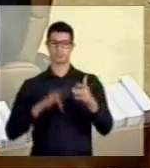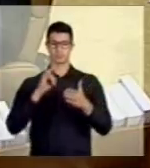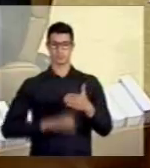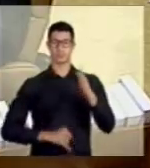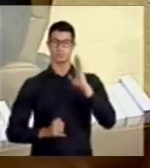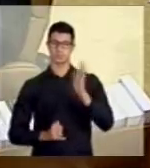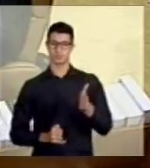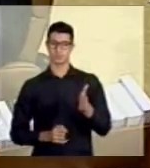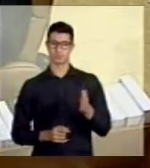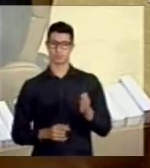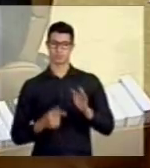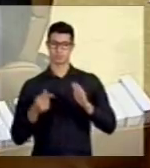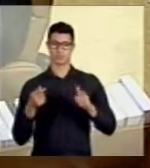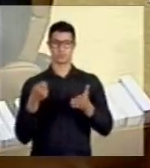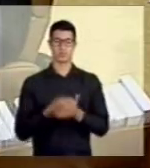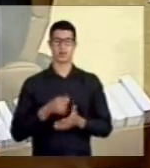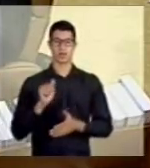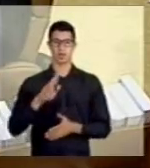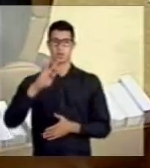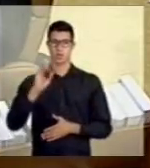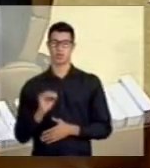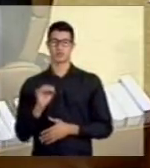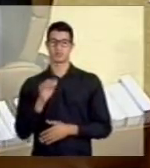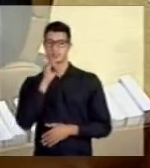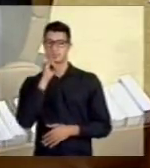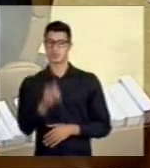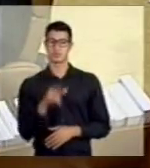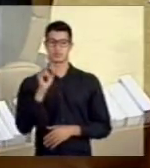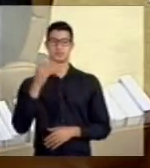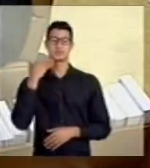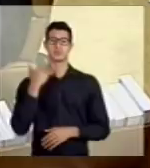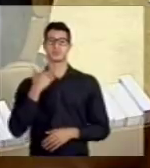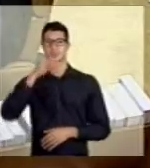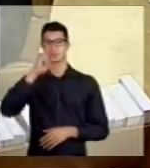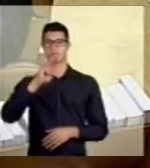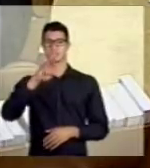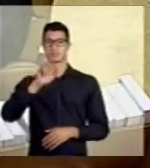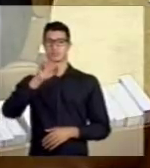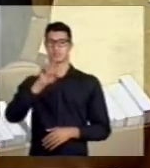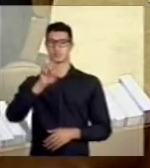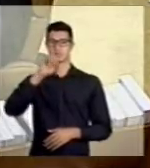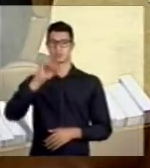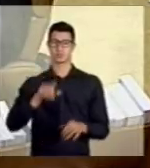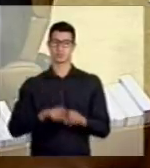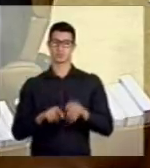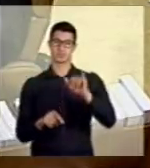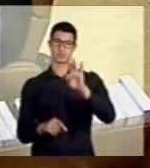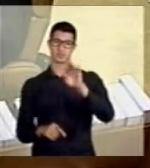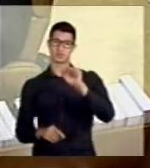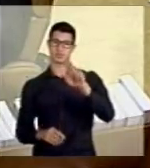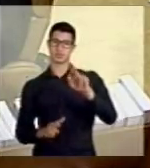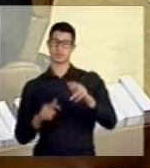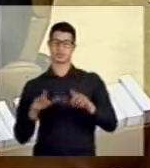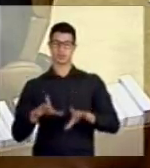foram acostados aos autos. Noticio que o Banco Bradesco também, além do Itaú, aderiu